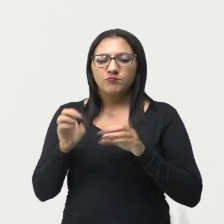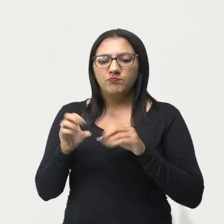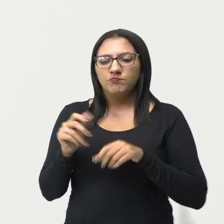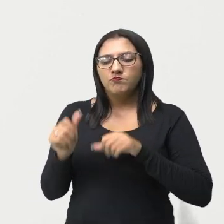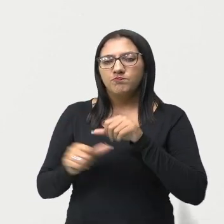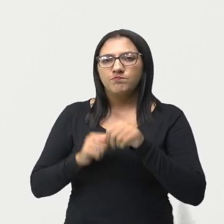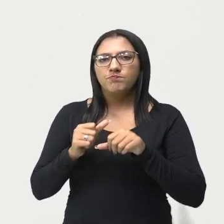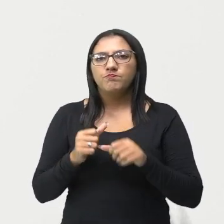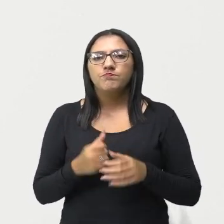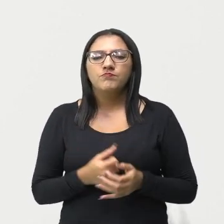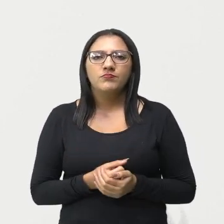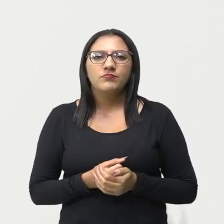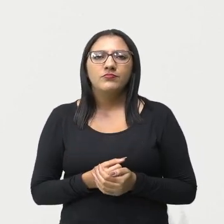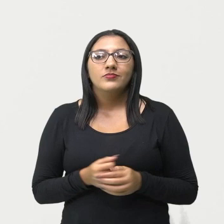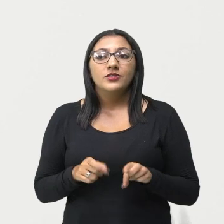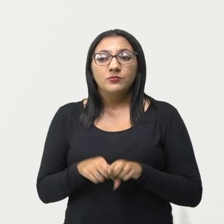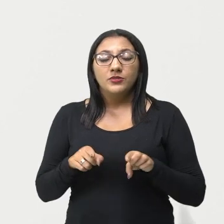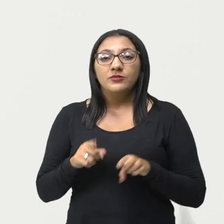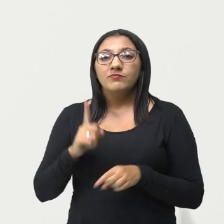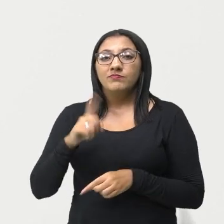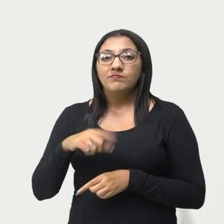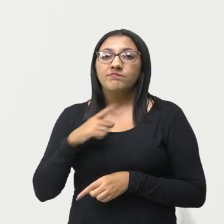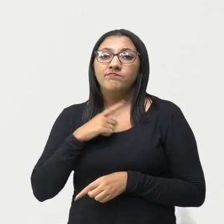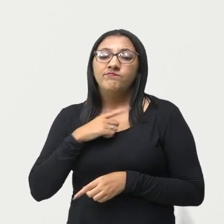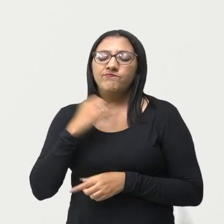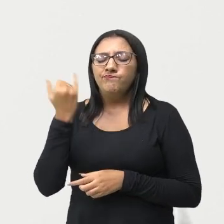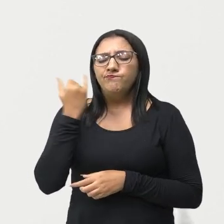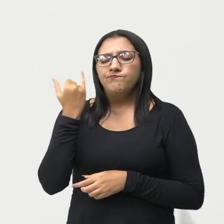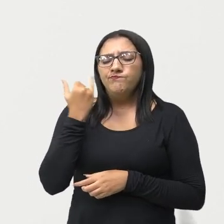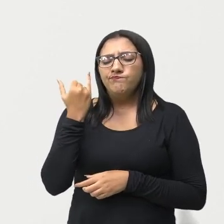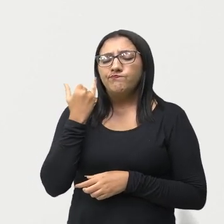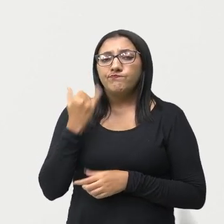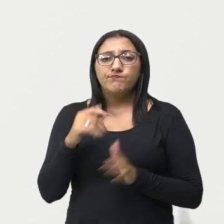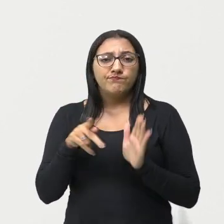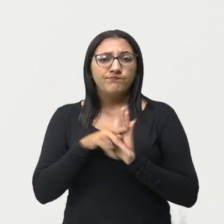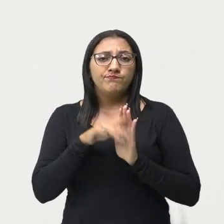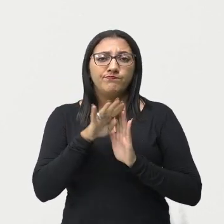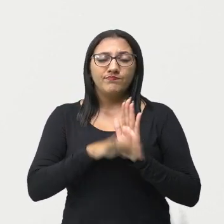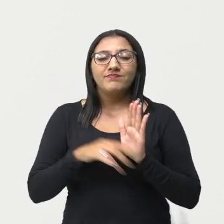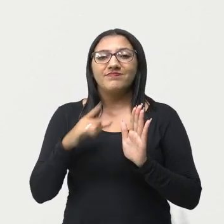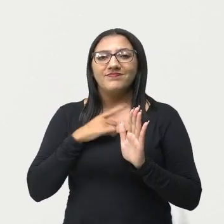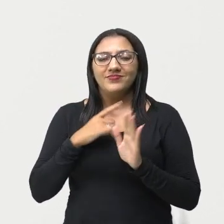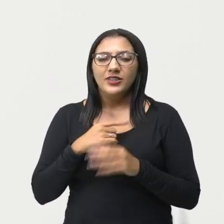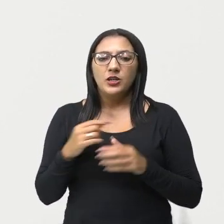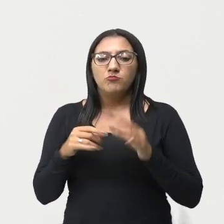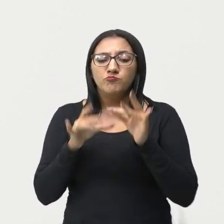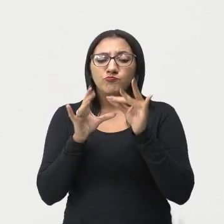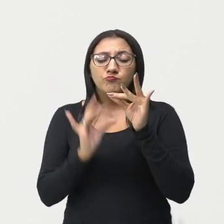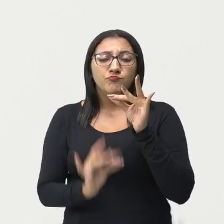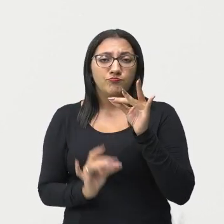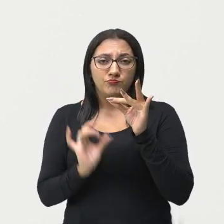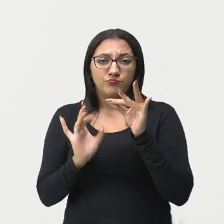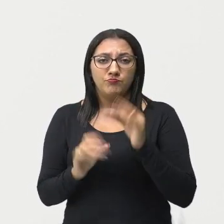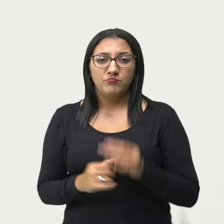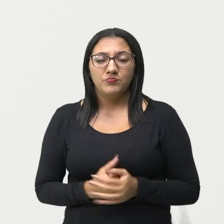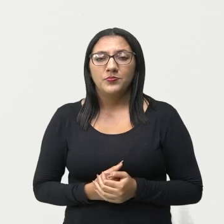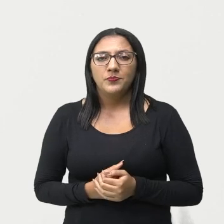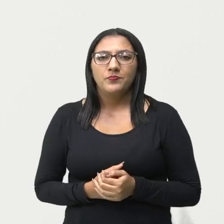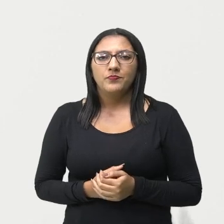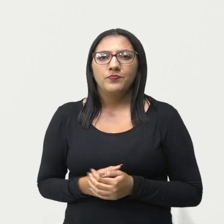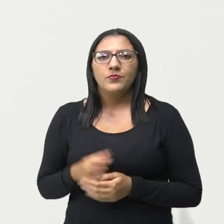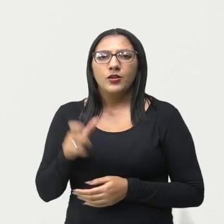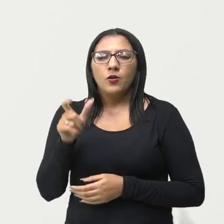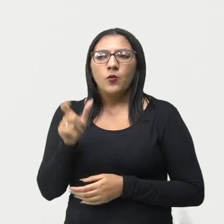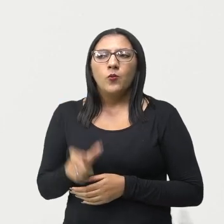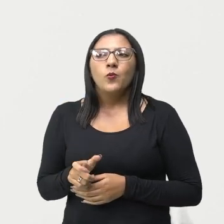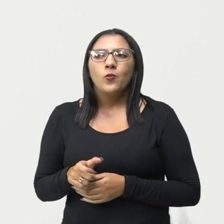ok? Então, mas mesmo assim, essa informação aqui presente na letra C é secundária. E o cego treinado